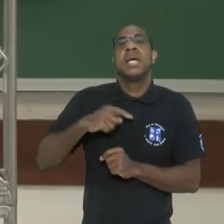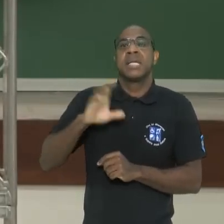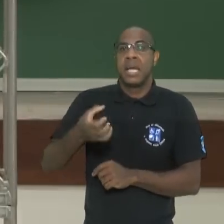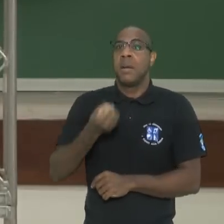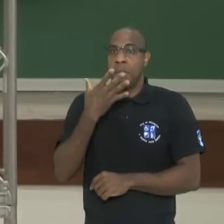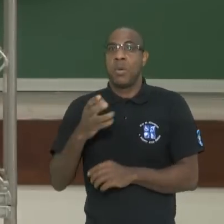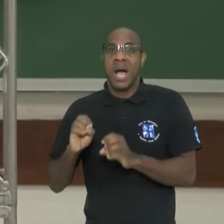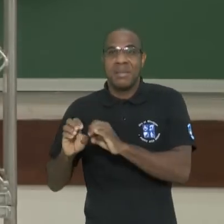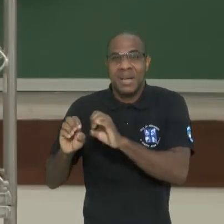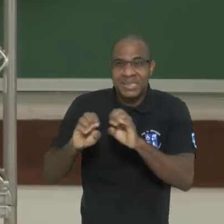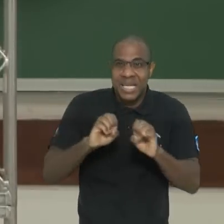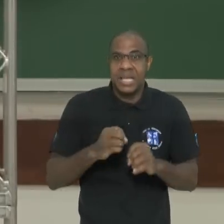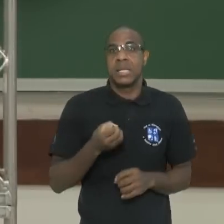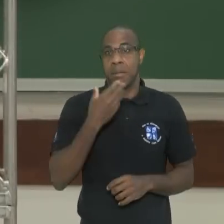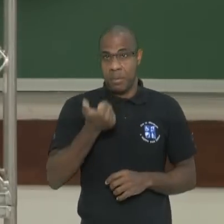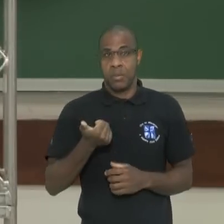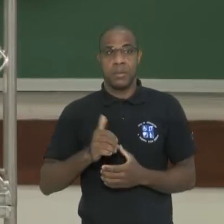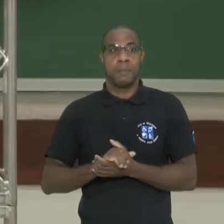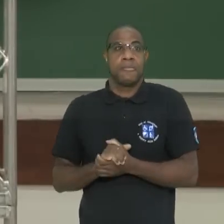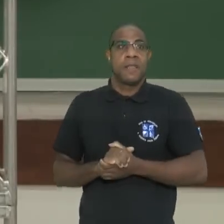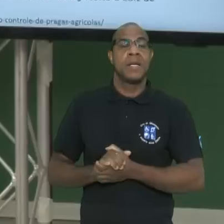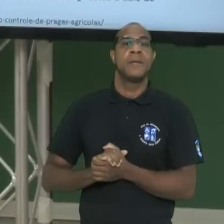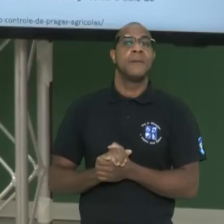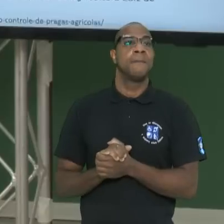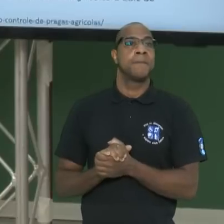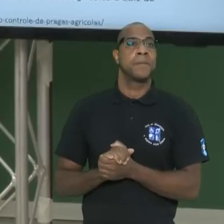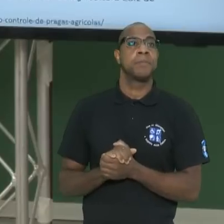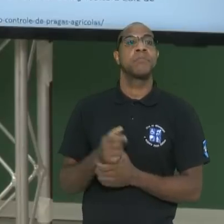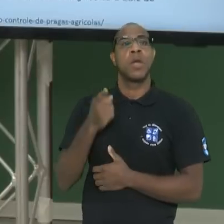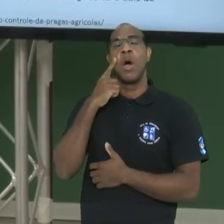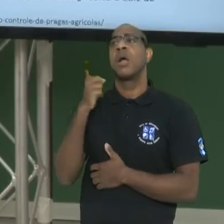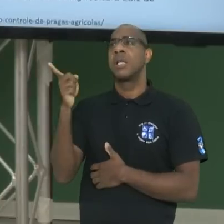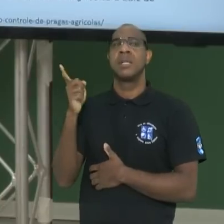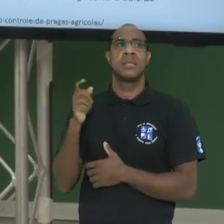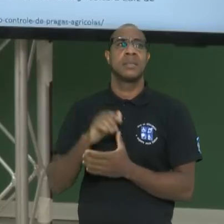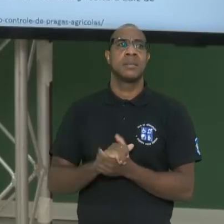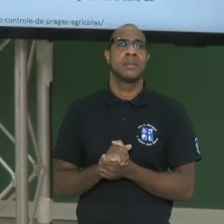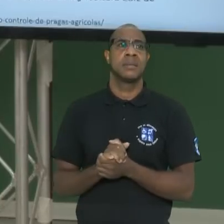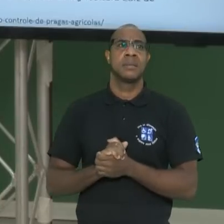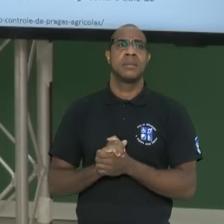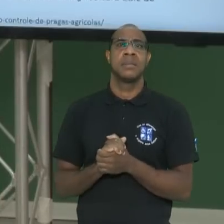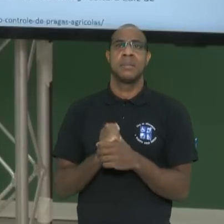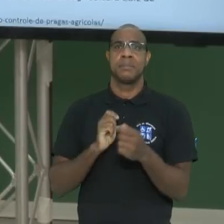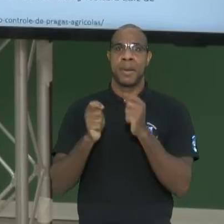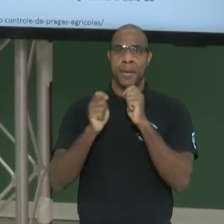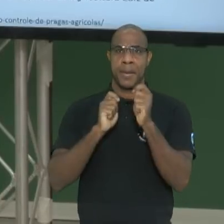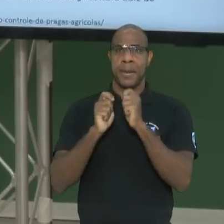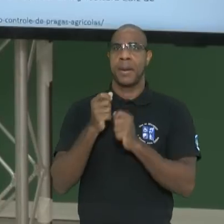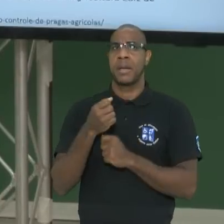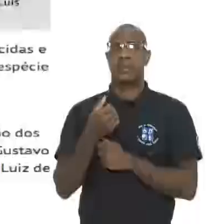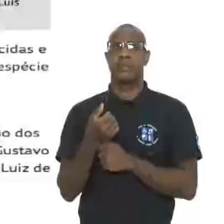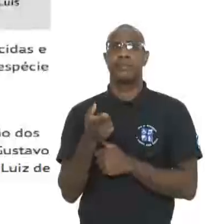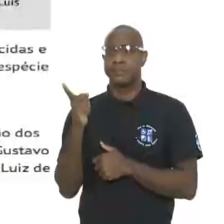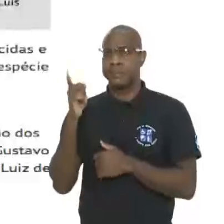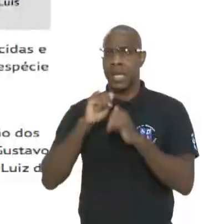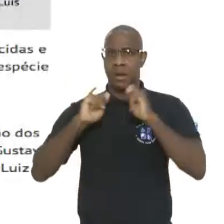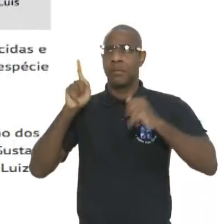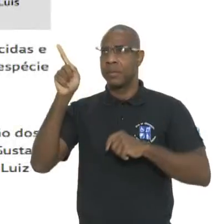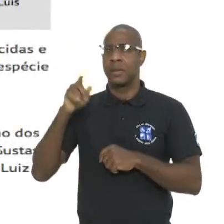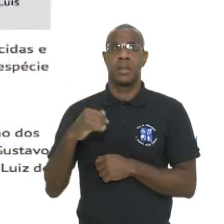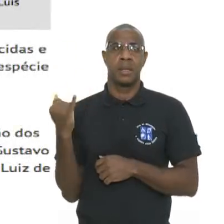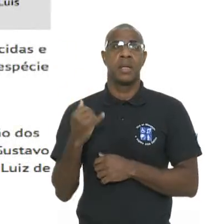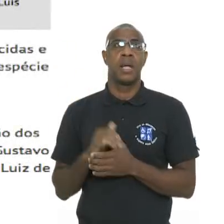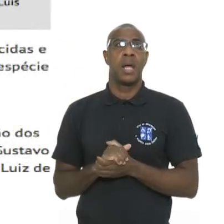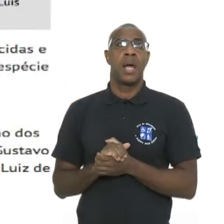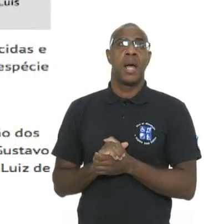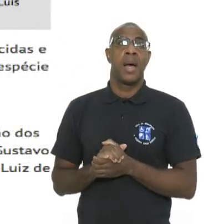homem. Mas olha essa reportagem que interessante, agora eu vou fazer vocês pensarem. Bactérias associadas